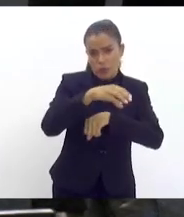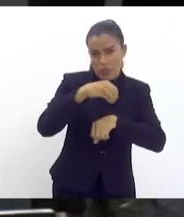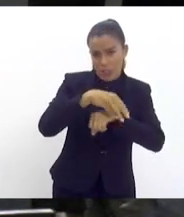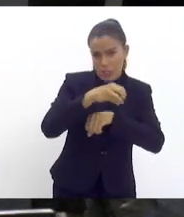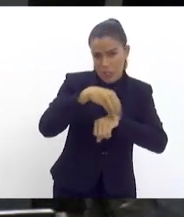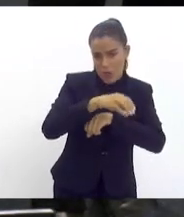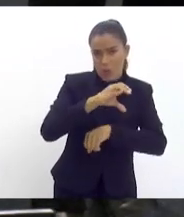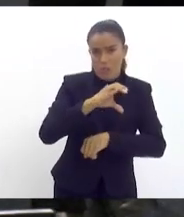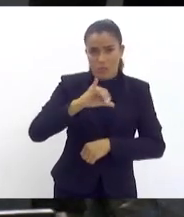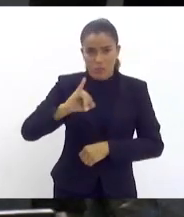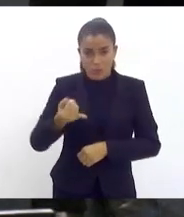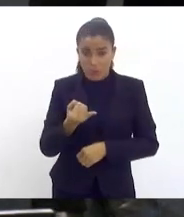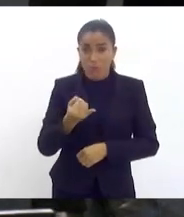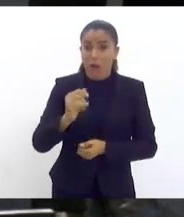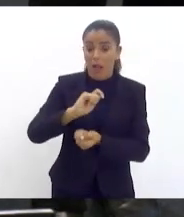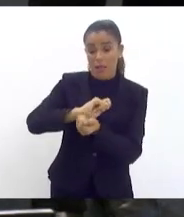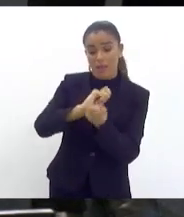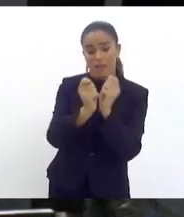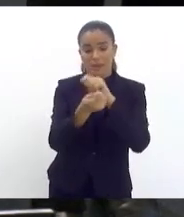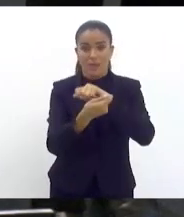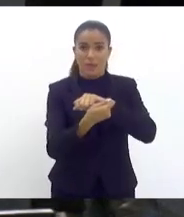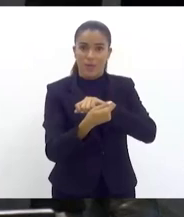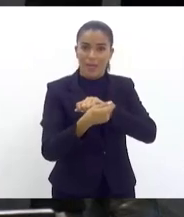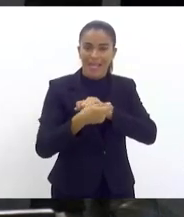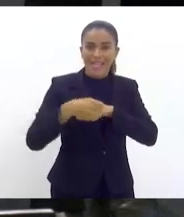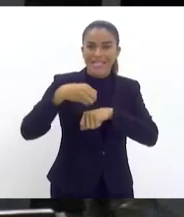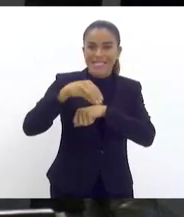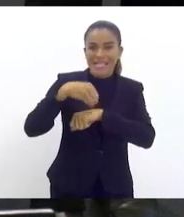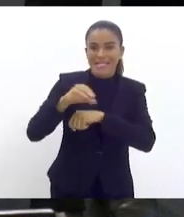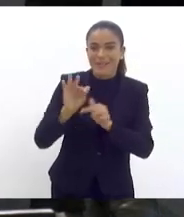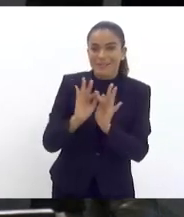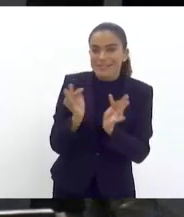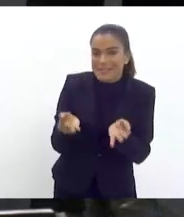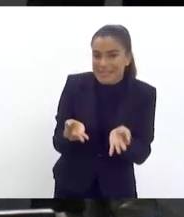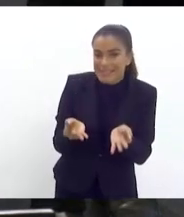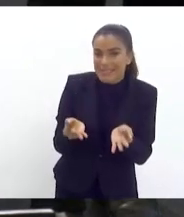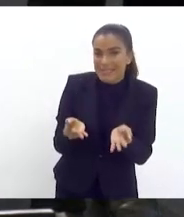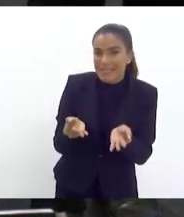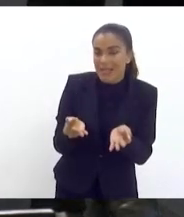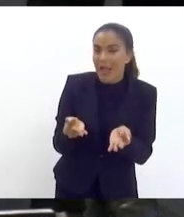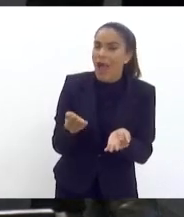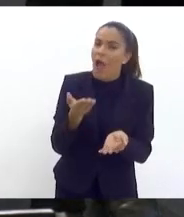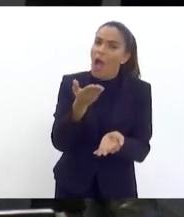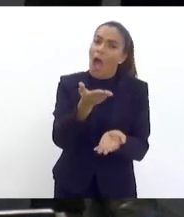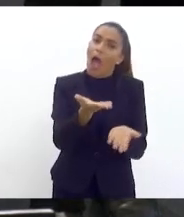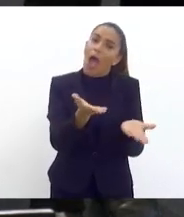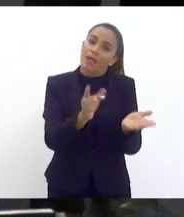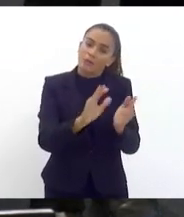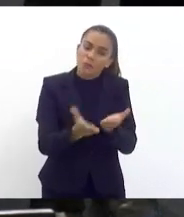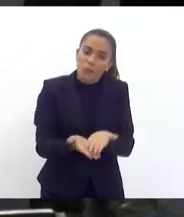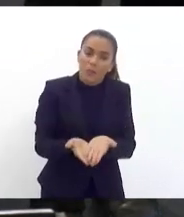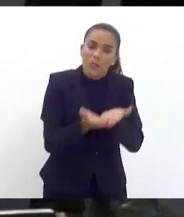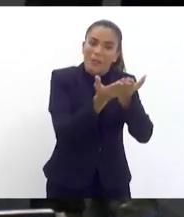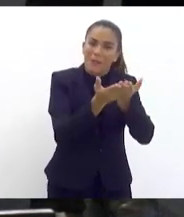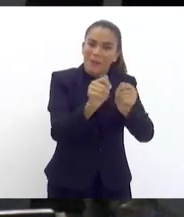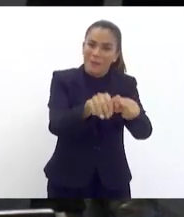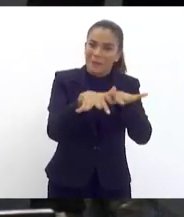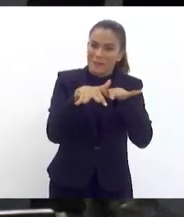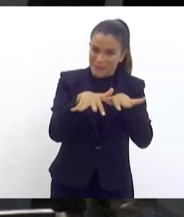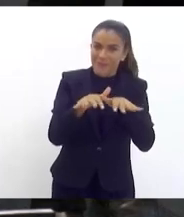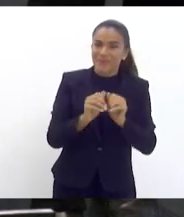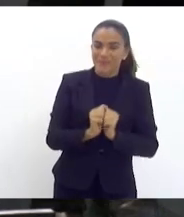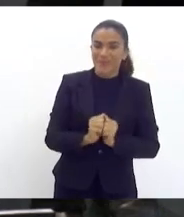Legislativa pela transformação em indicação simples. O senhor está submetendo ao plenário.